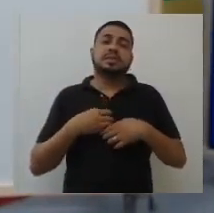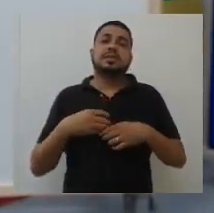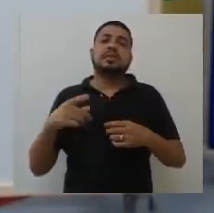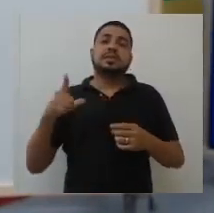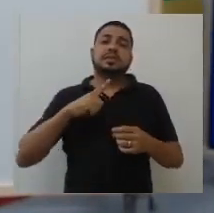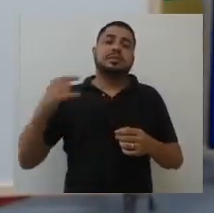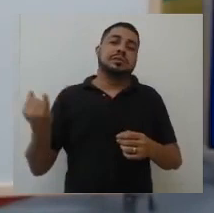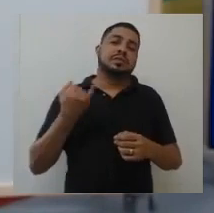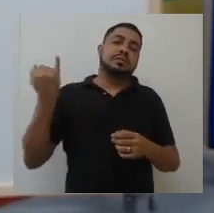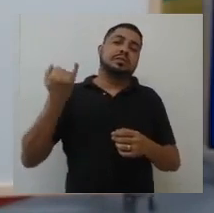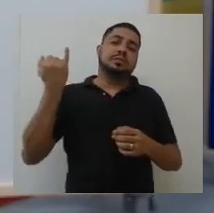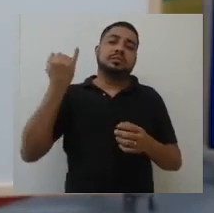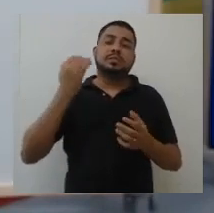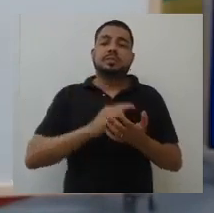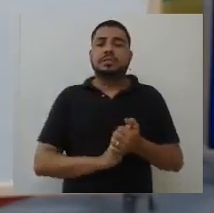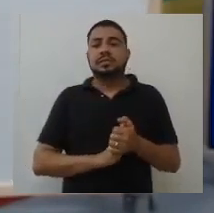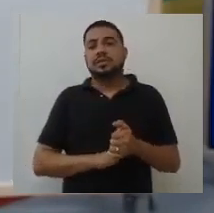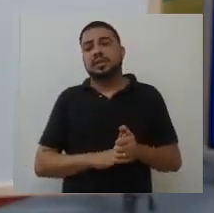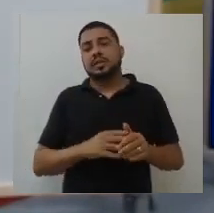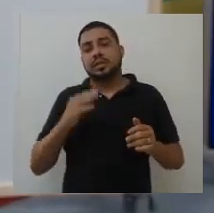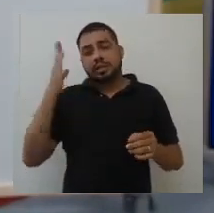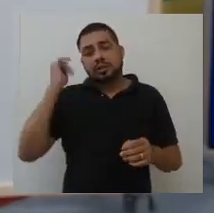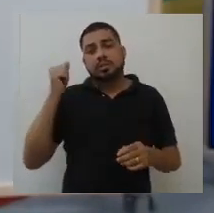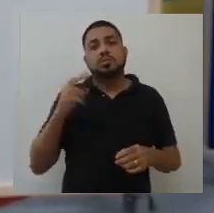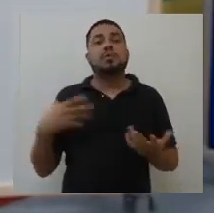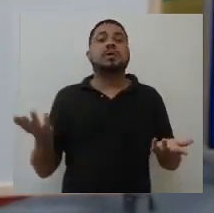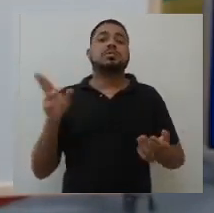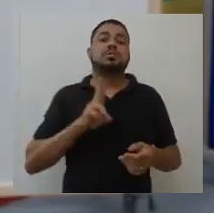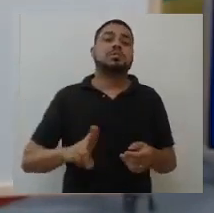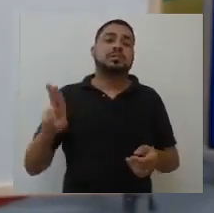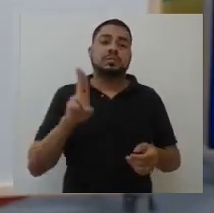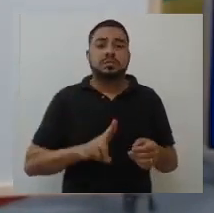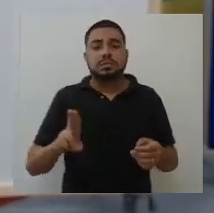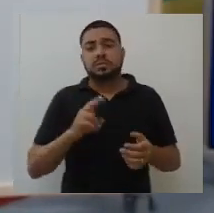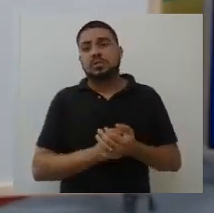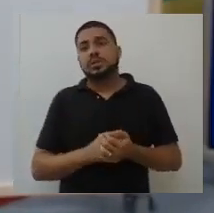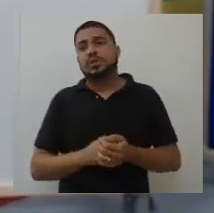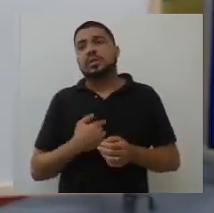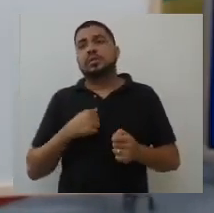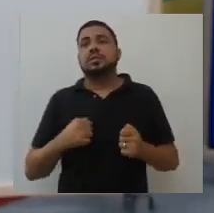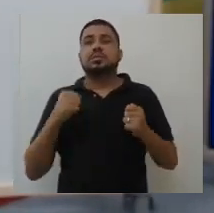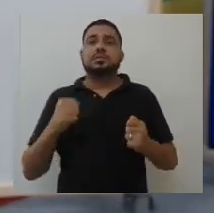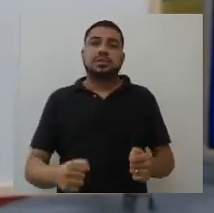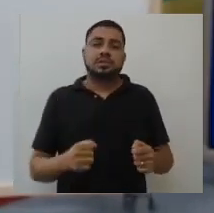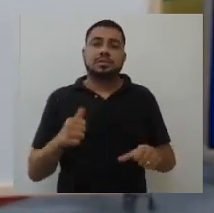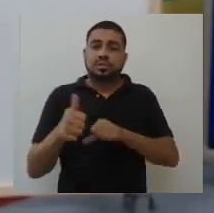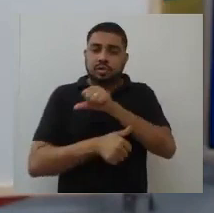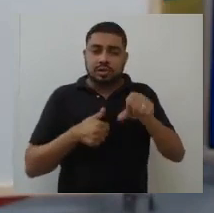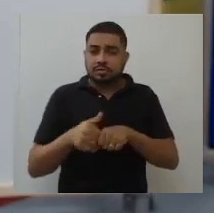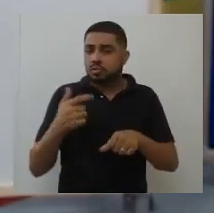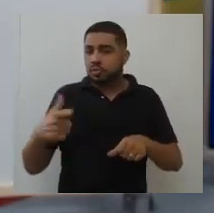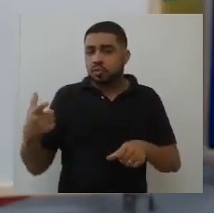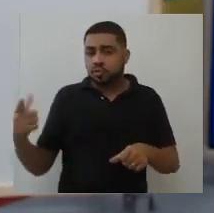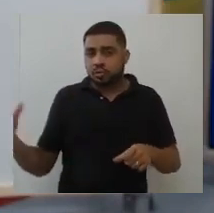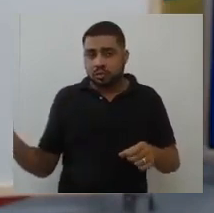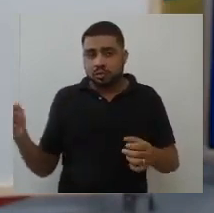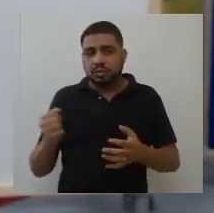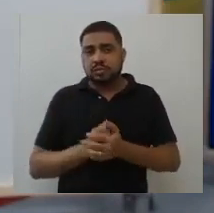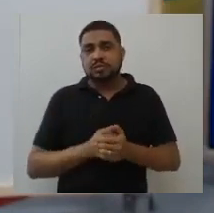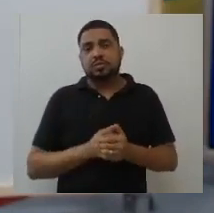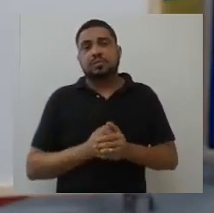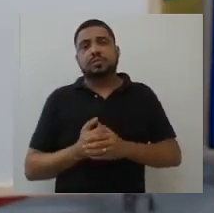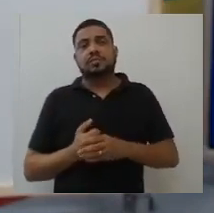extrema importância que eu saiba qual é o uso de cada um deles, tá certo? Vamos pensar, será que eu posso trocar por mais algum outro W8 question? Vamos